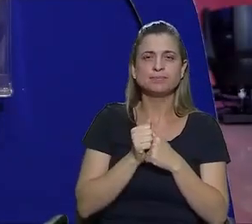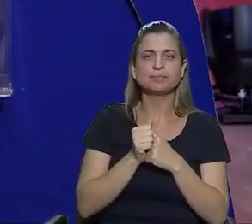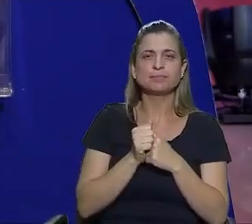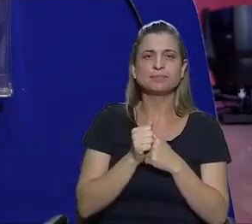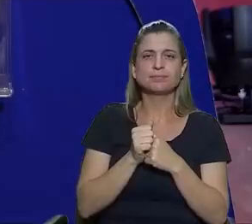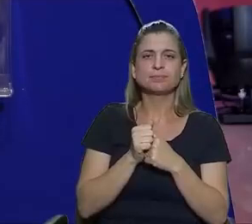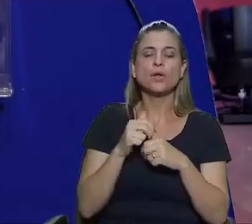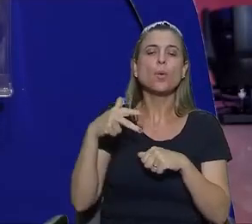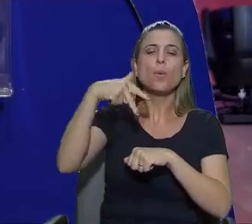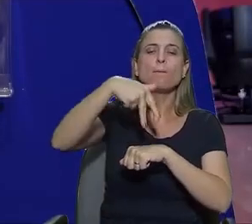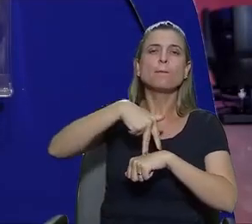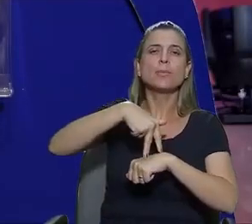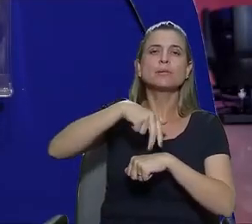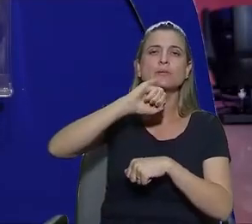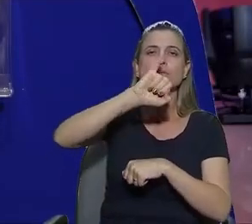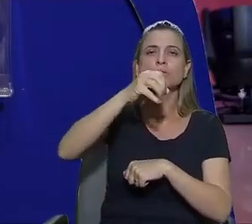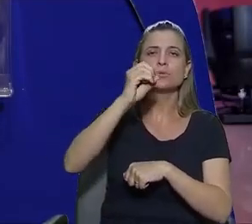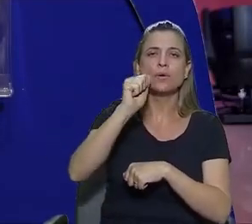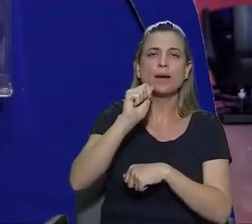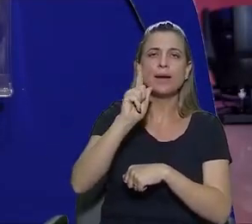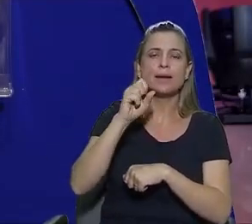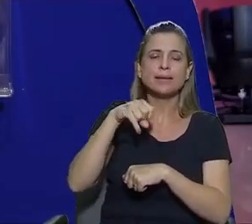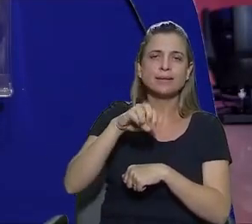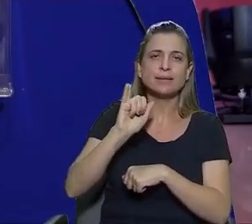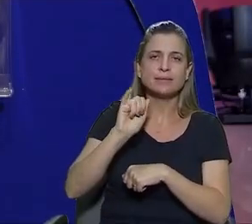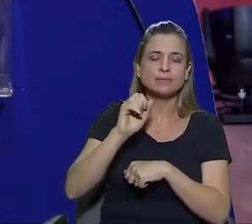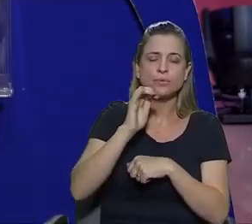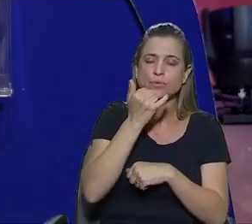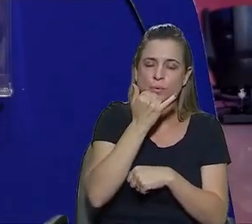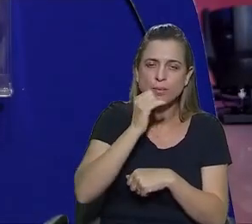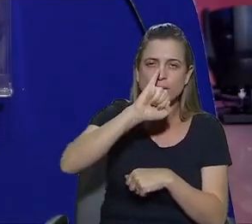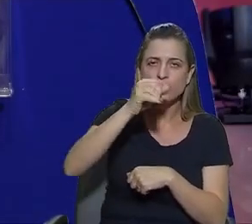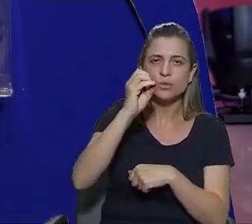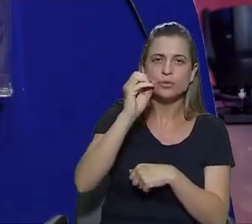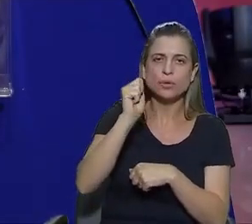o seu protagonista. Você concorda com ele? Em partes.